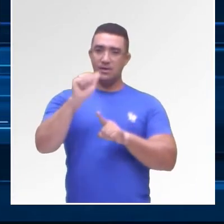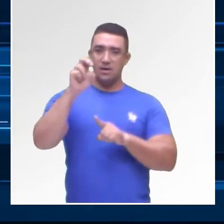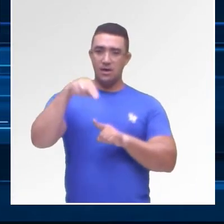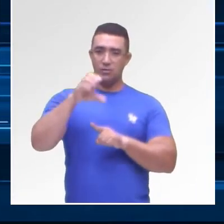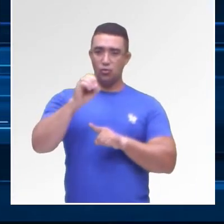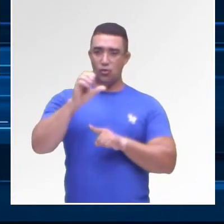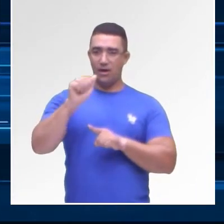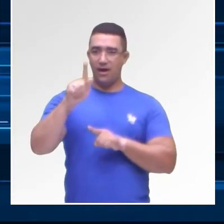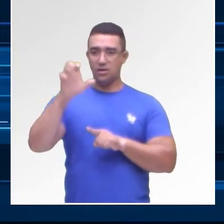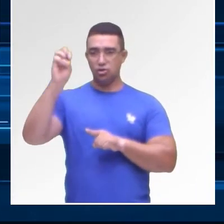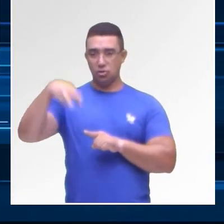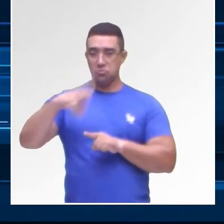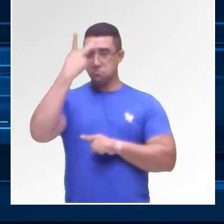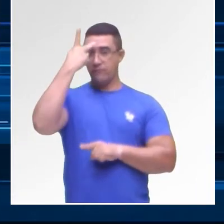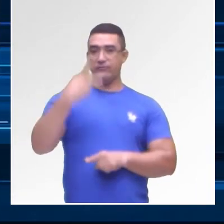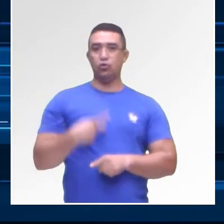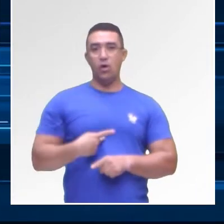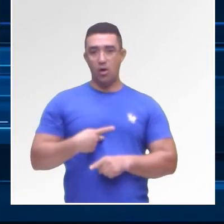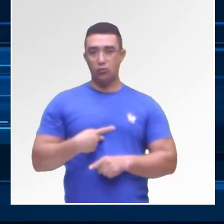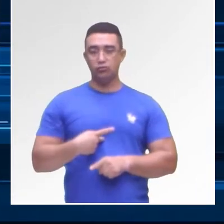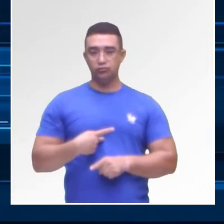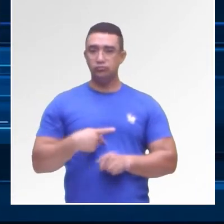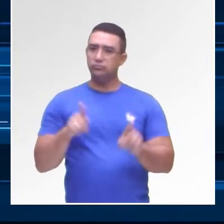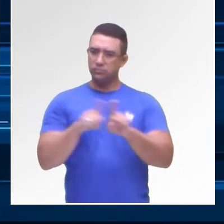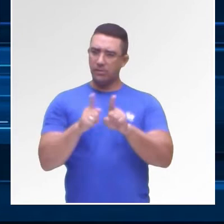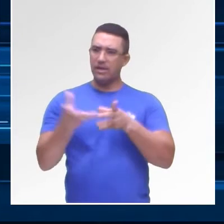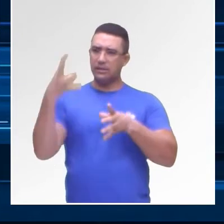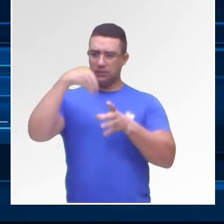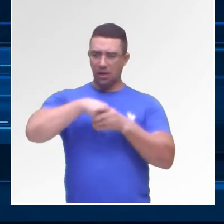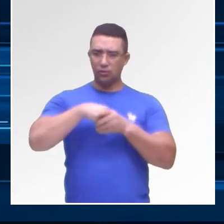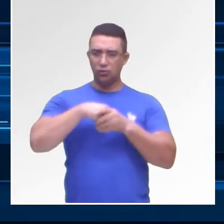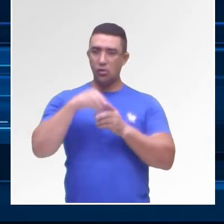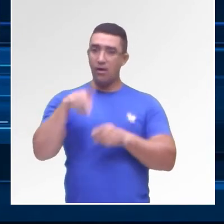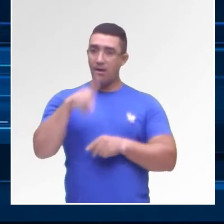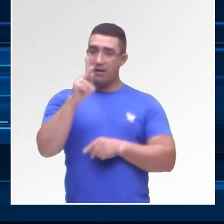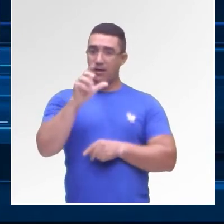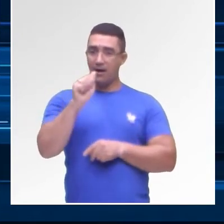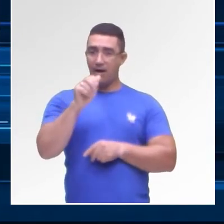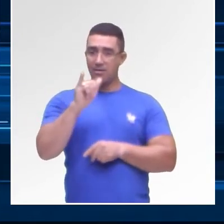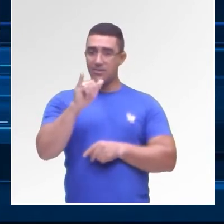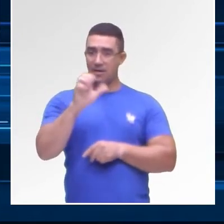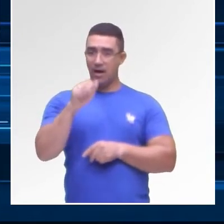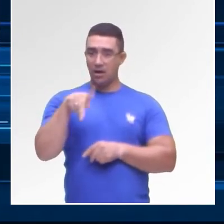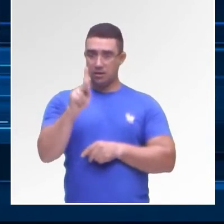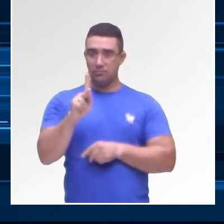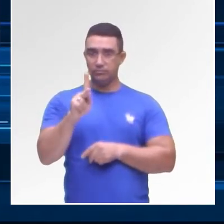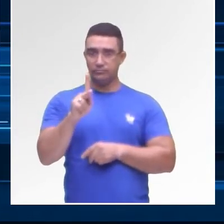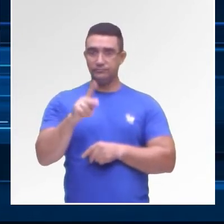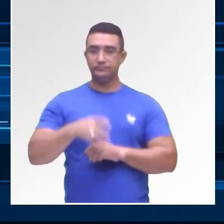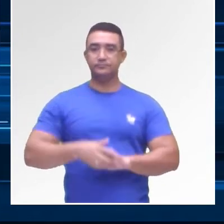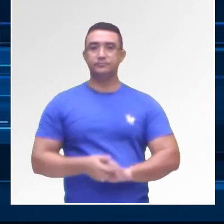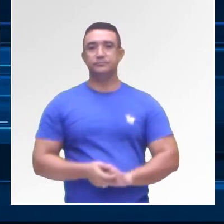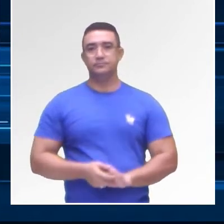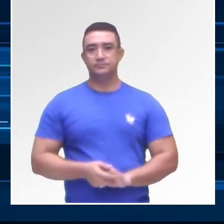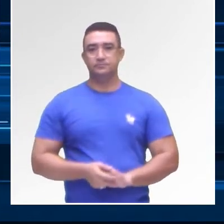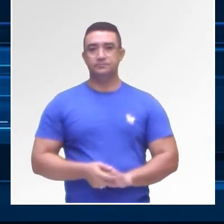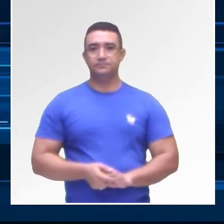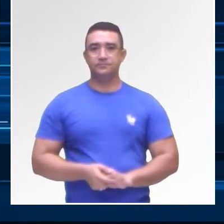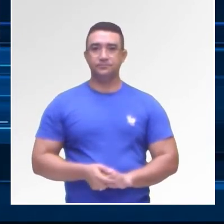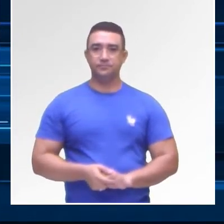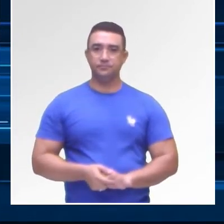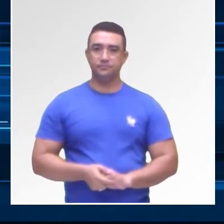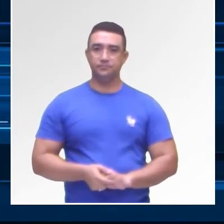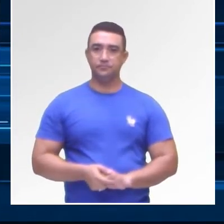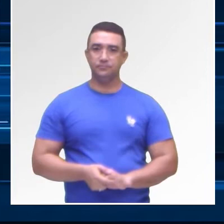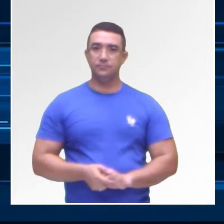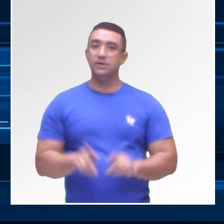canoagem individual, também no caiaque, só que aqui a pessoa está com o remo de uma pá só. E aqui